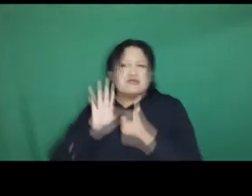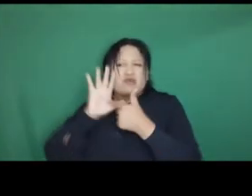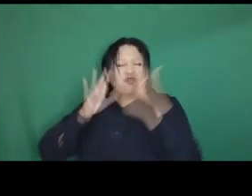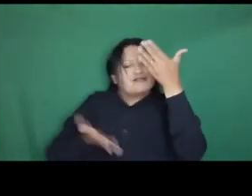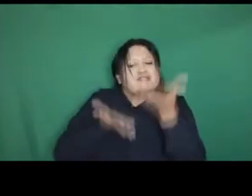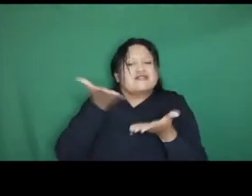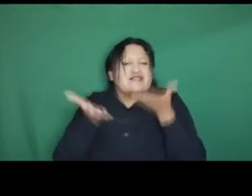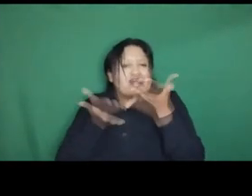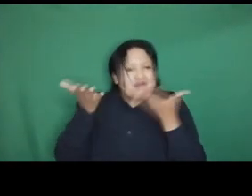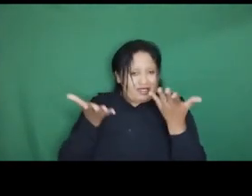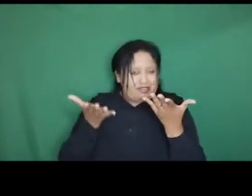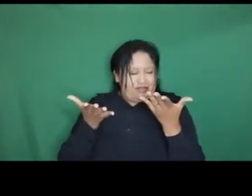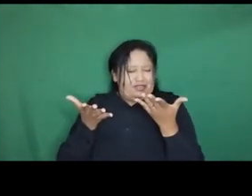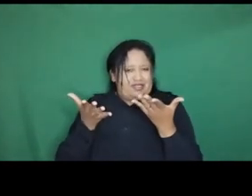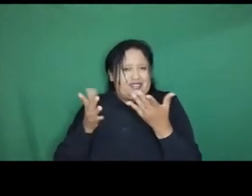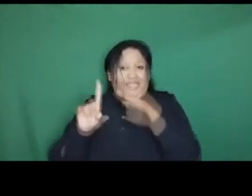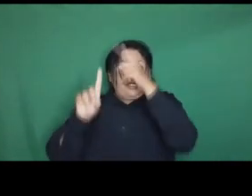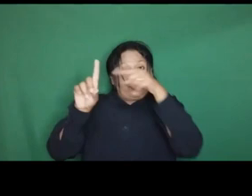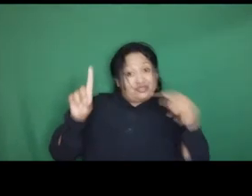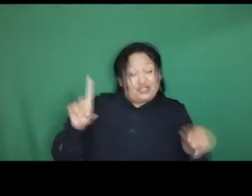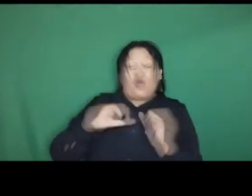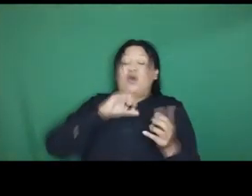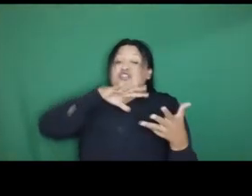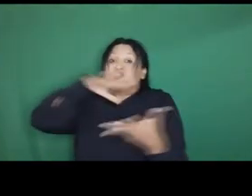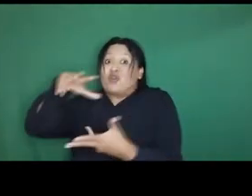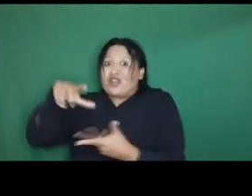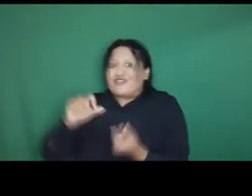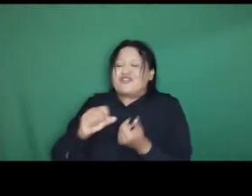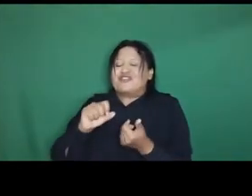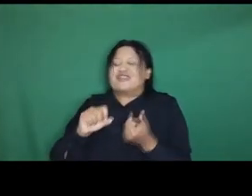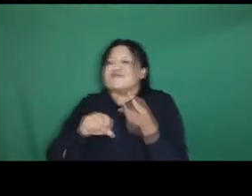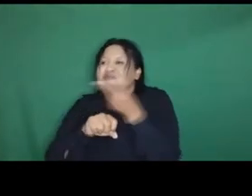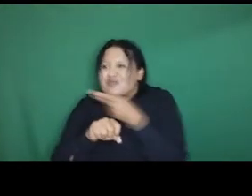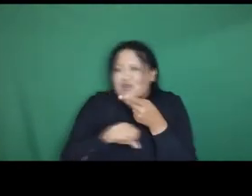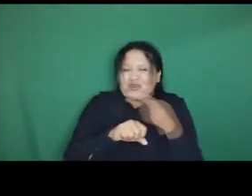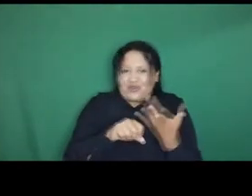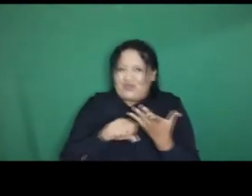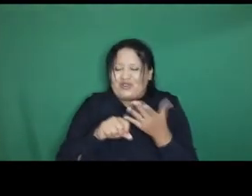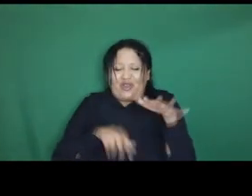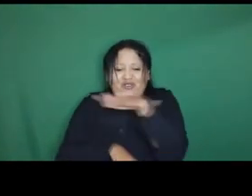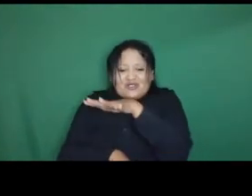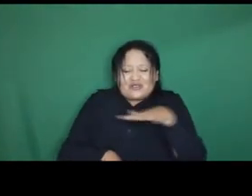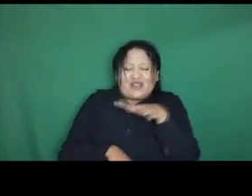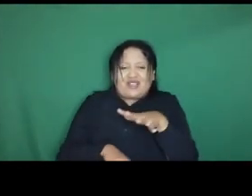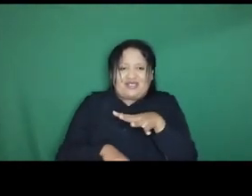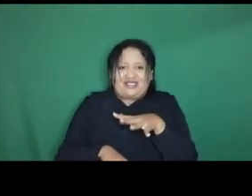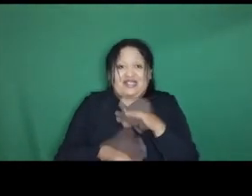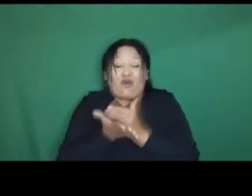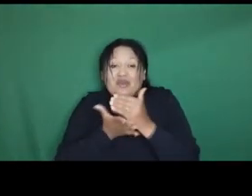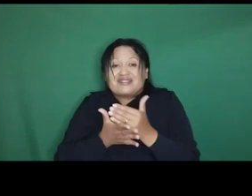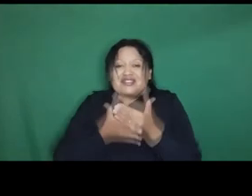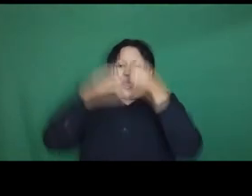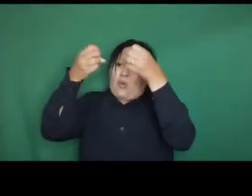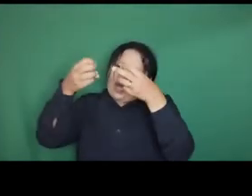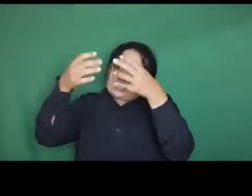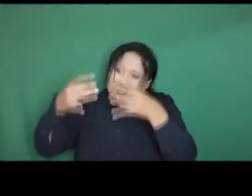estatístico dos dados sim é uma geografia que busca explicar o espaço a partir da quantificação então